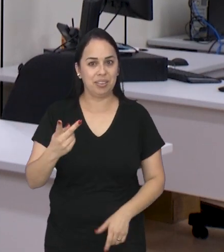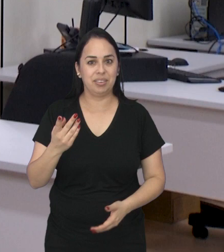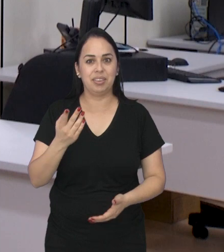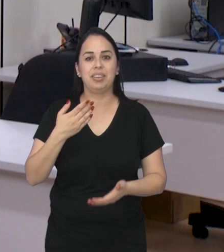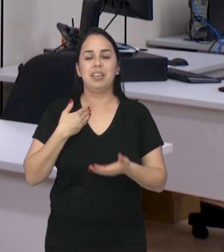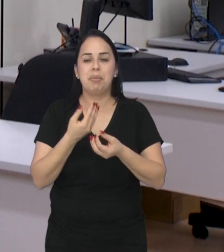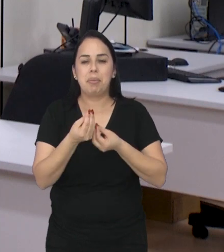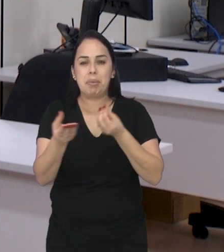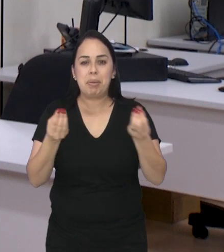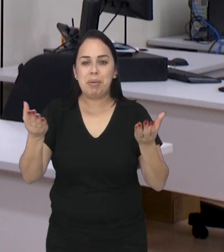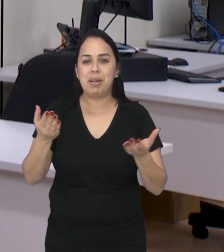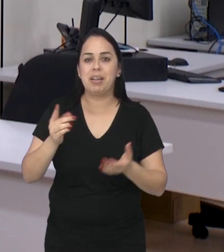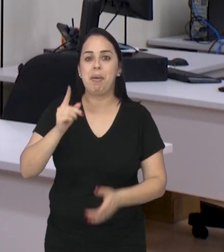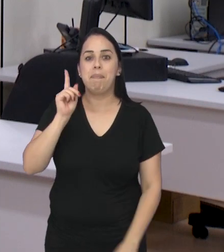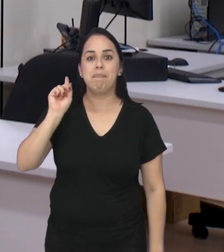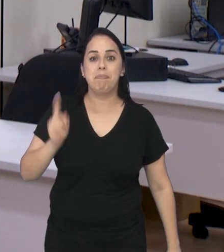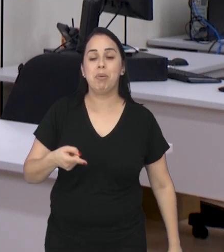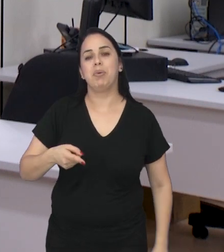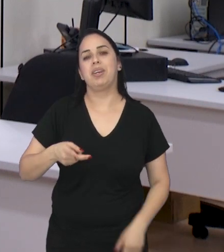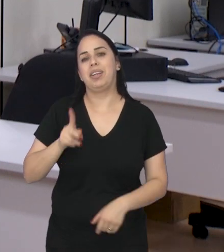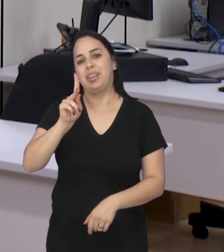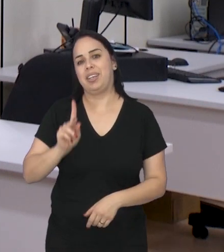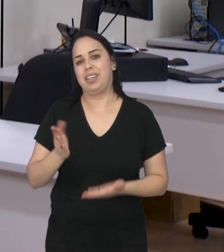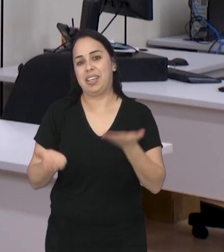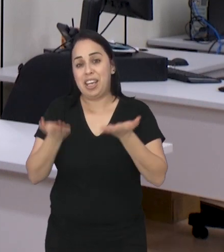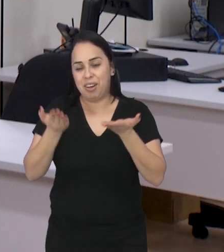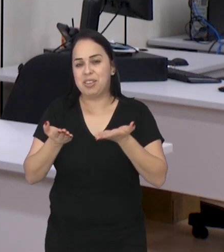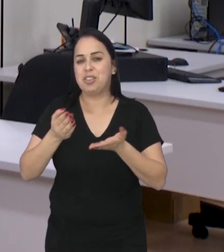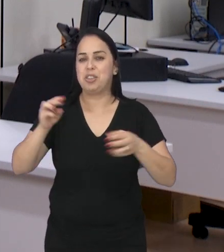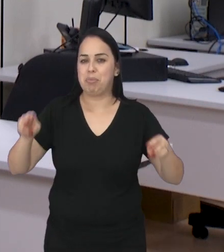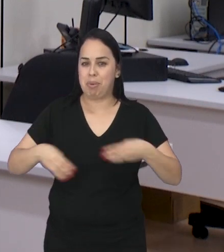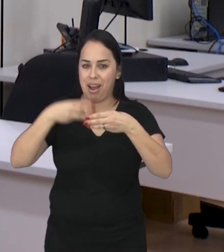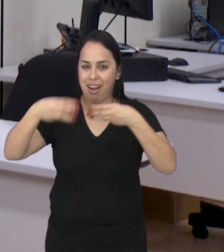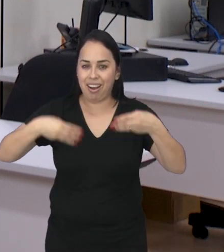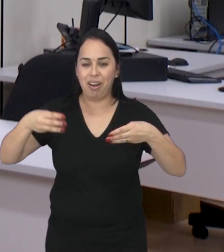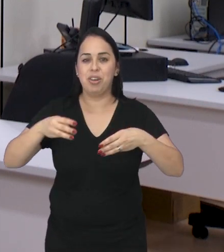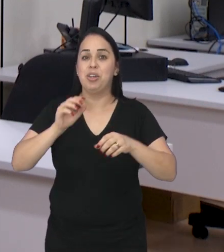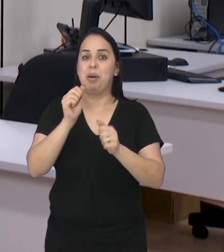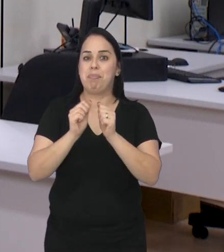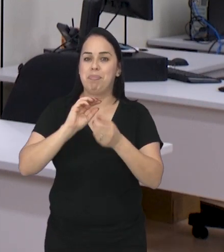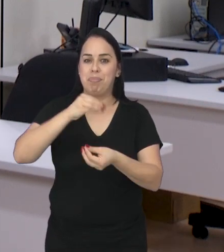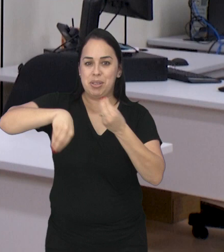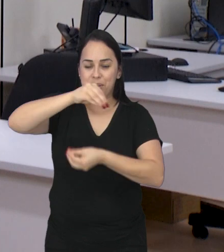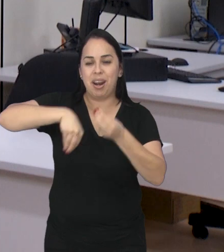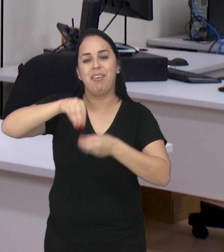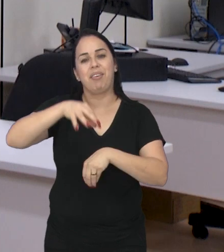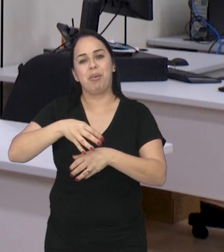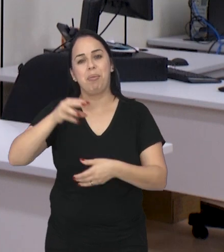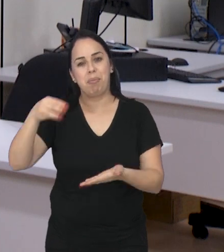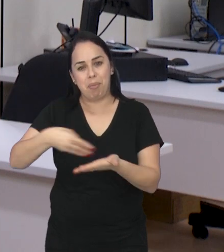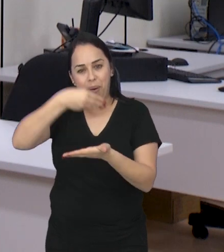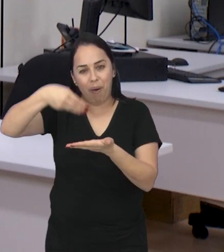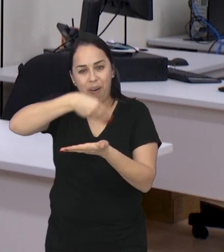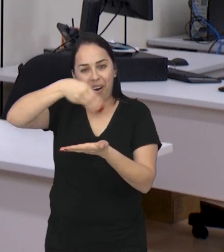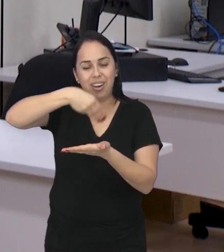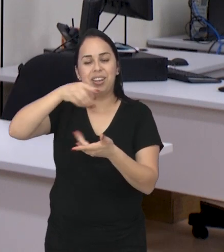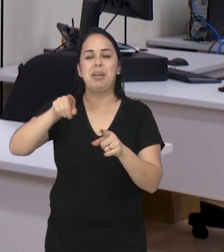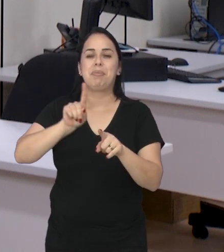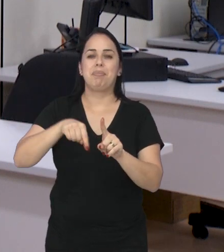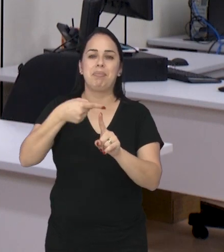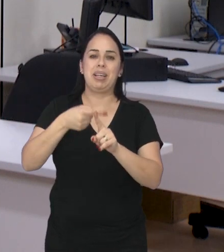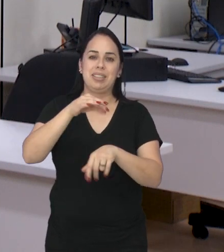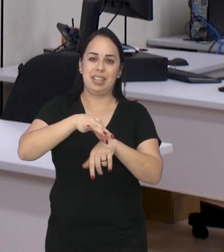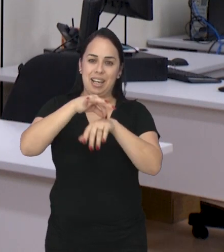no almoço foi servido mil quilos de macarrão acompanhado de molho à bolonhesa a paixão do Brasileiro né